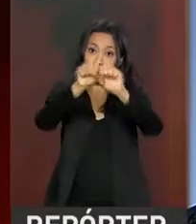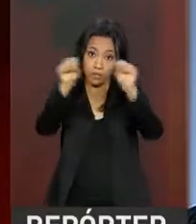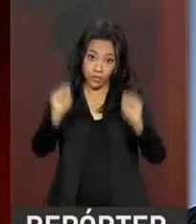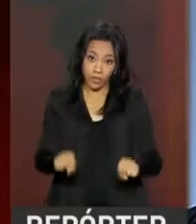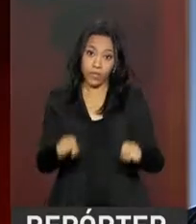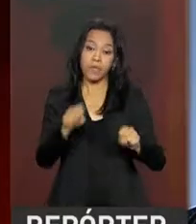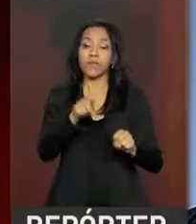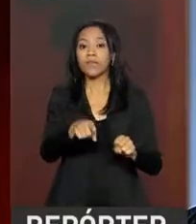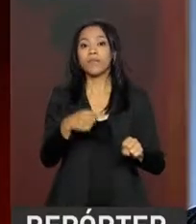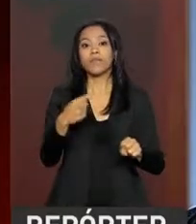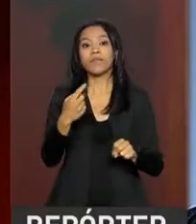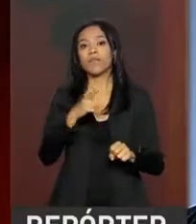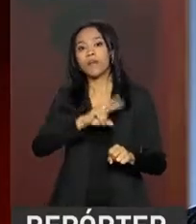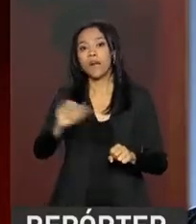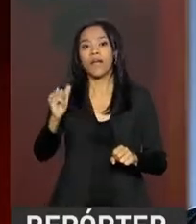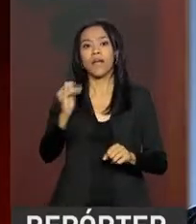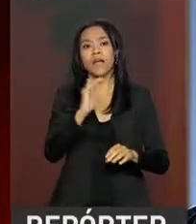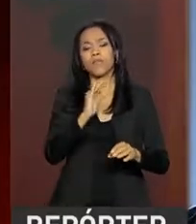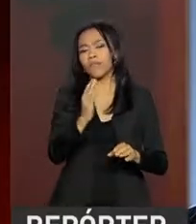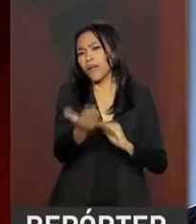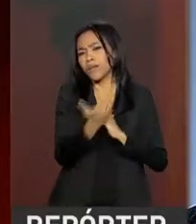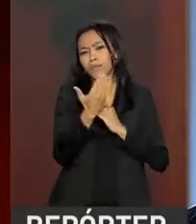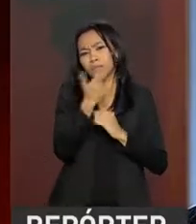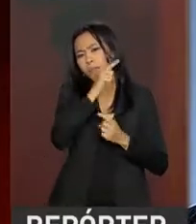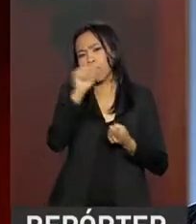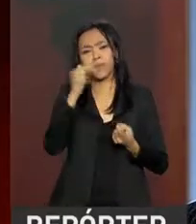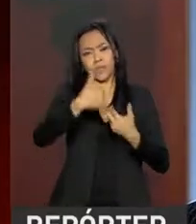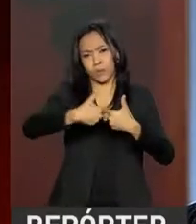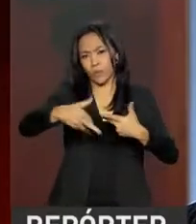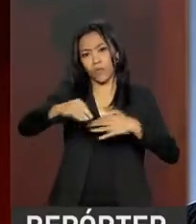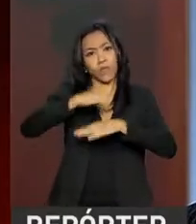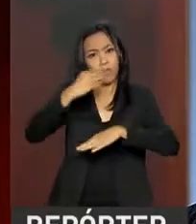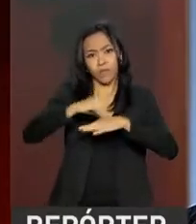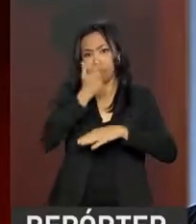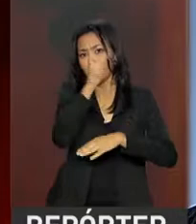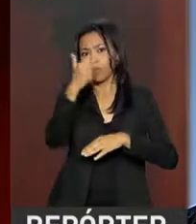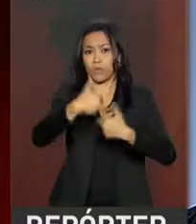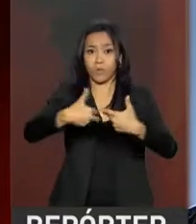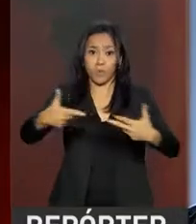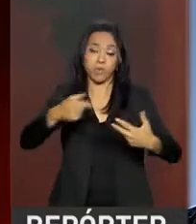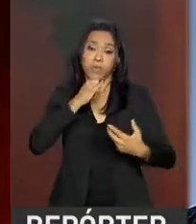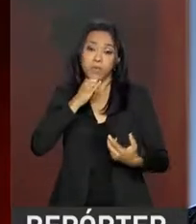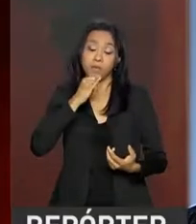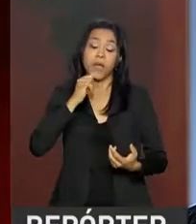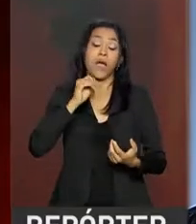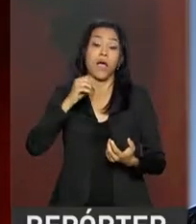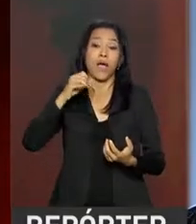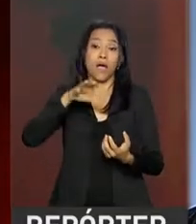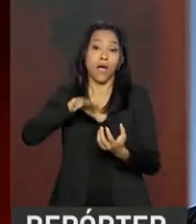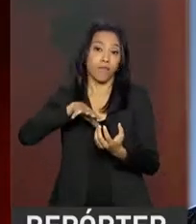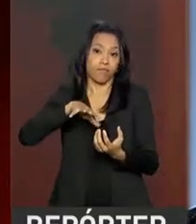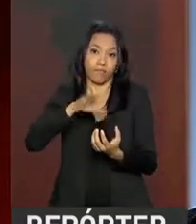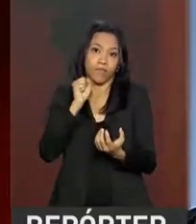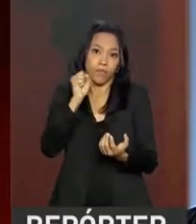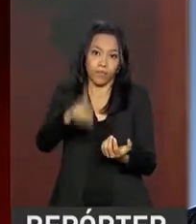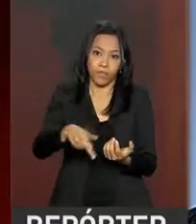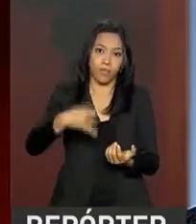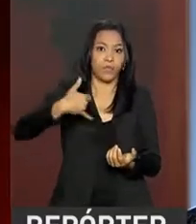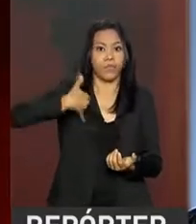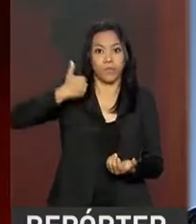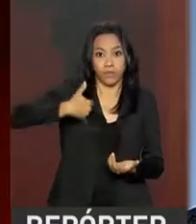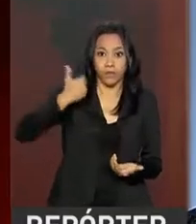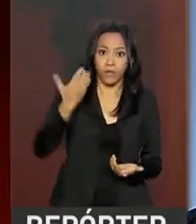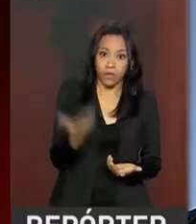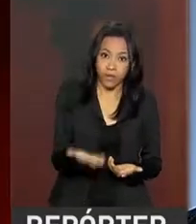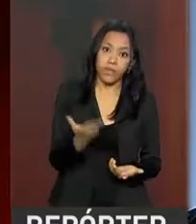para diversos outros tipos de benefícios como aposentadoria por tempo de idade que nós estamos concedendo de forma automática para aqueles